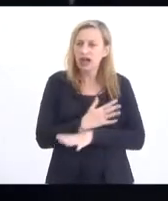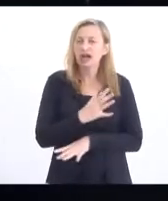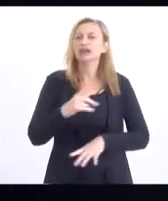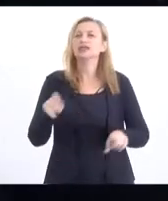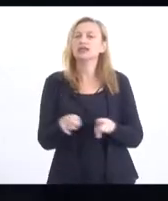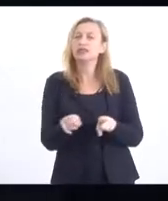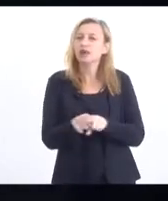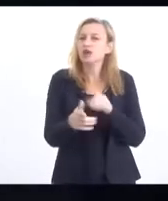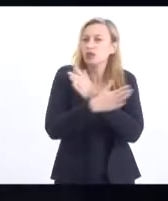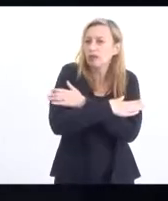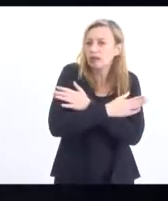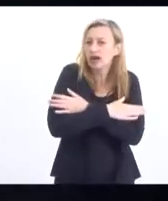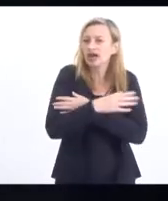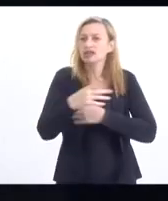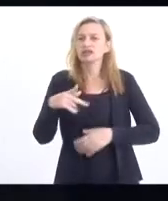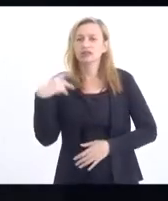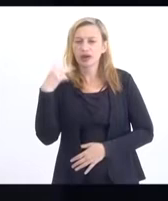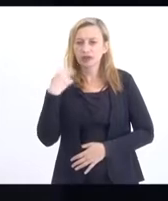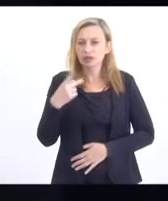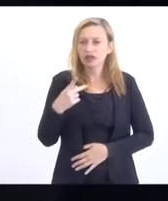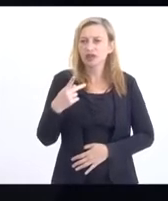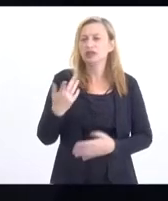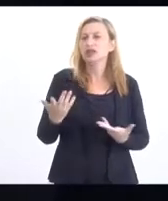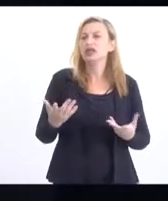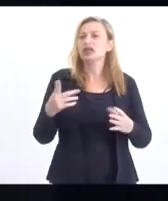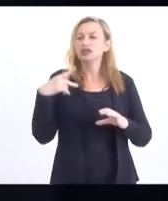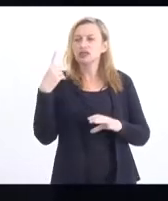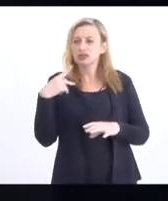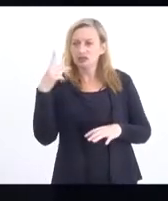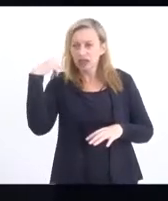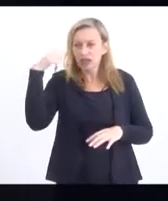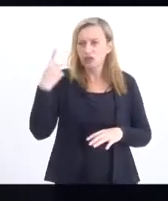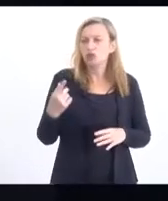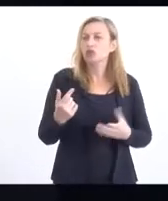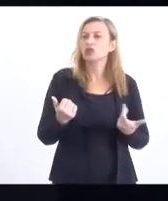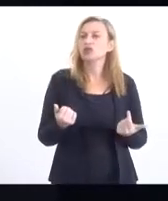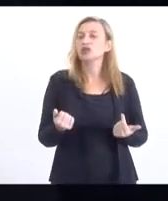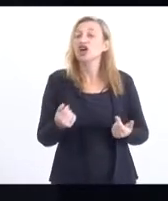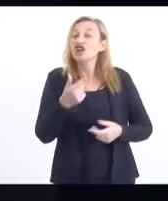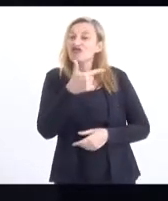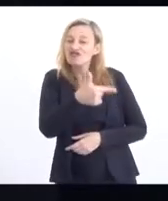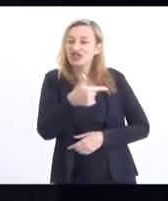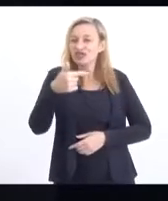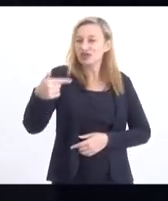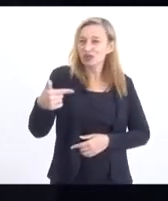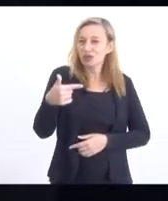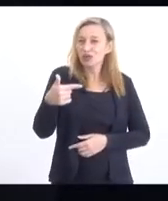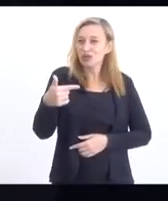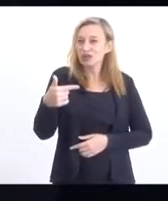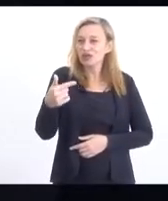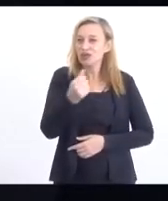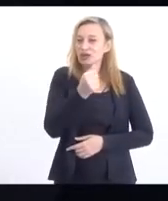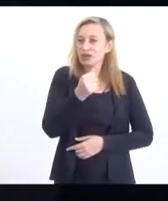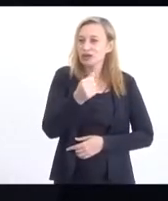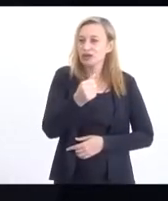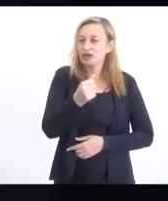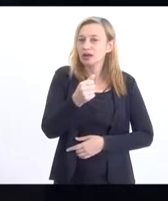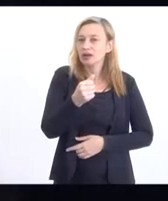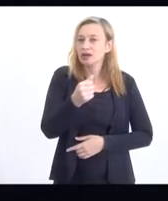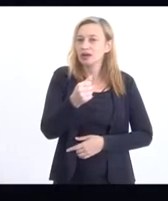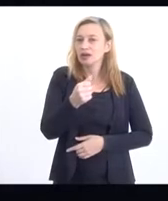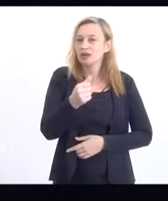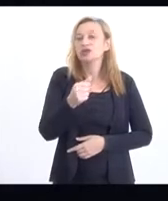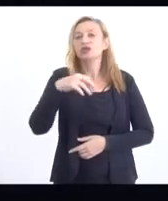aqui um abraço do Parlamento Interregional, presidente. Nós criamos agora o Parlamento com 22 presidentes de Câmara do Norte,